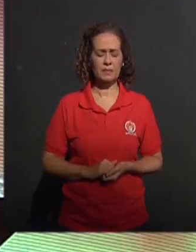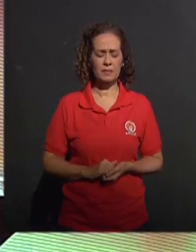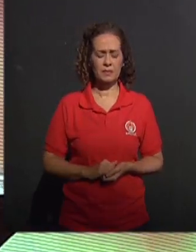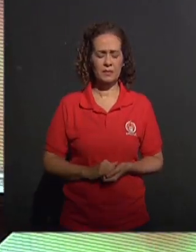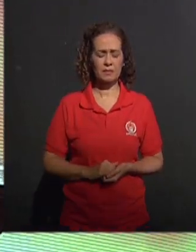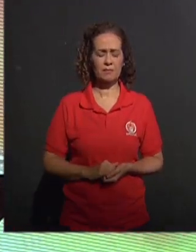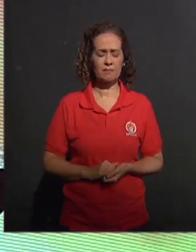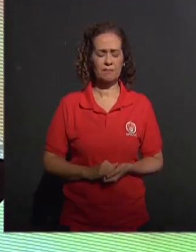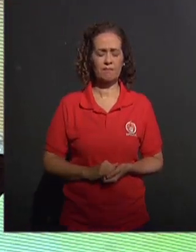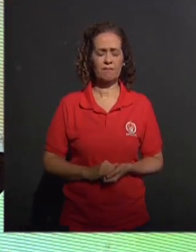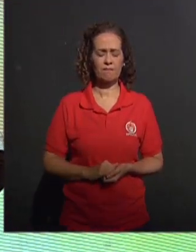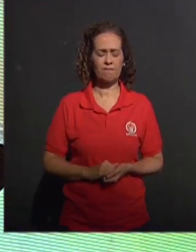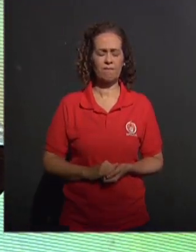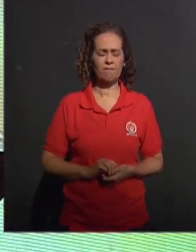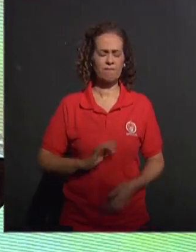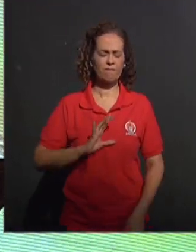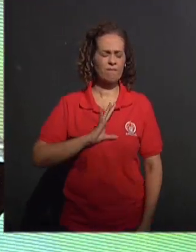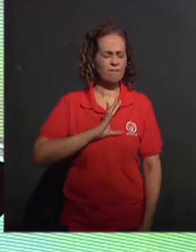Te amamos.